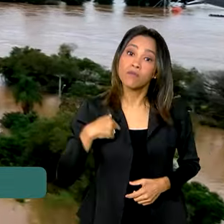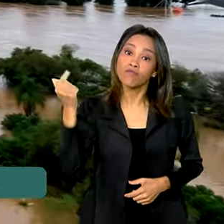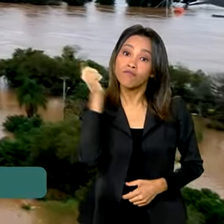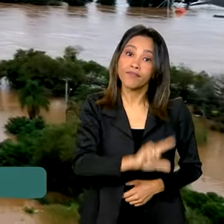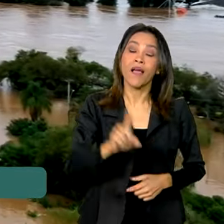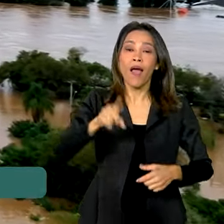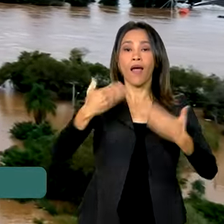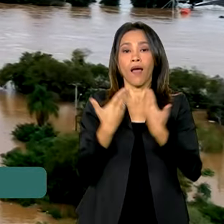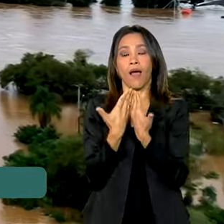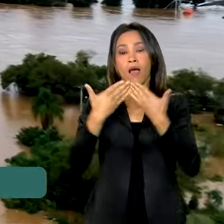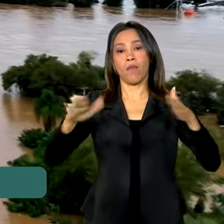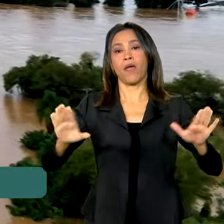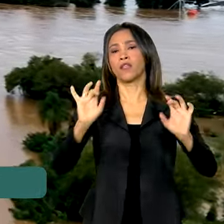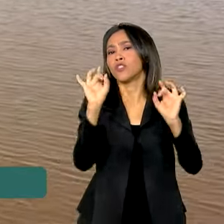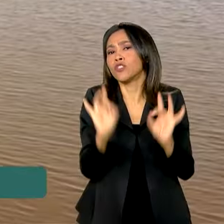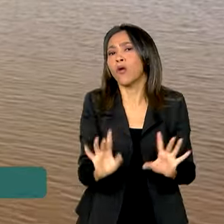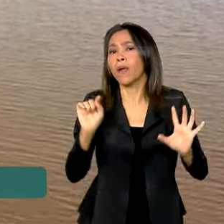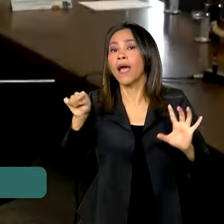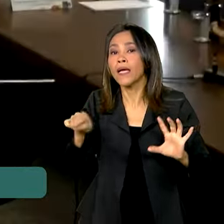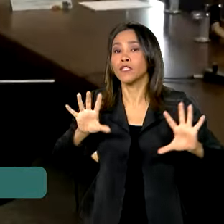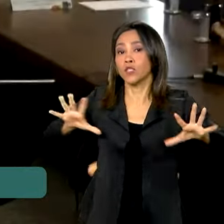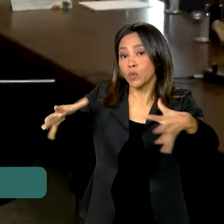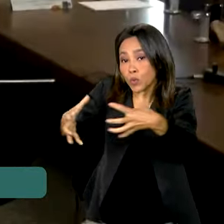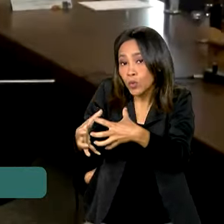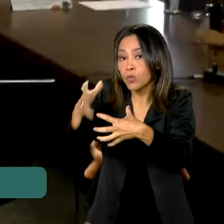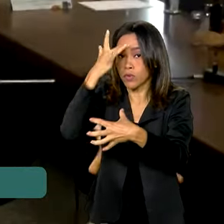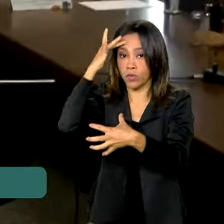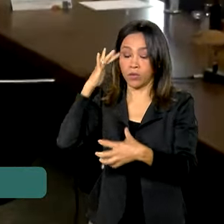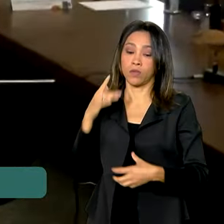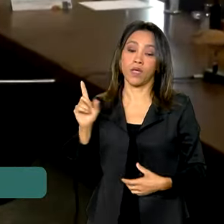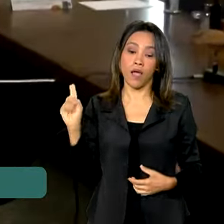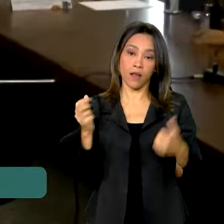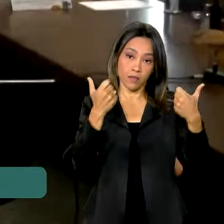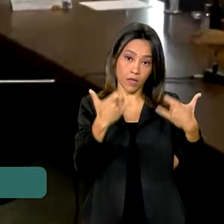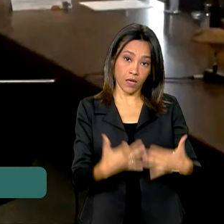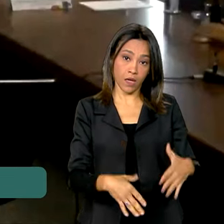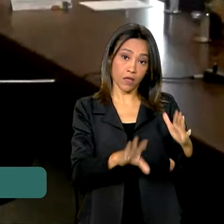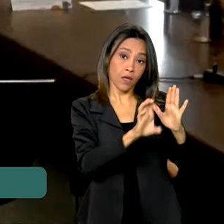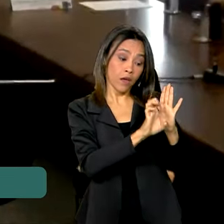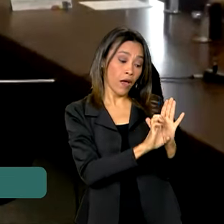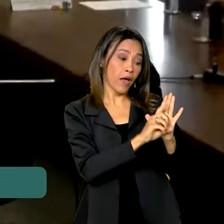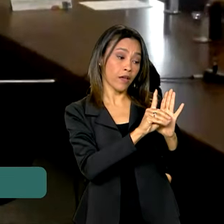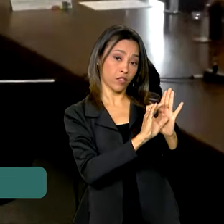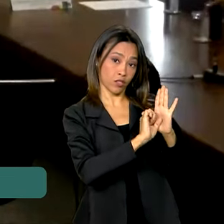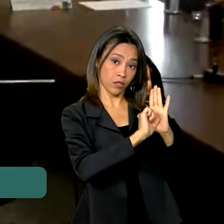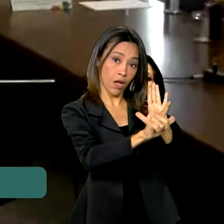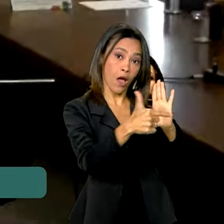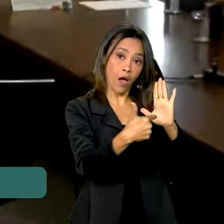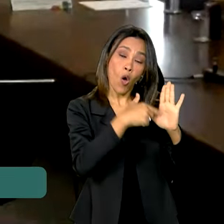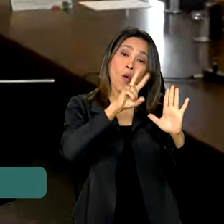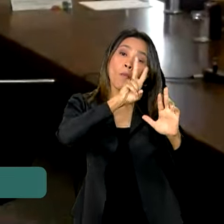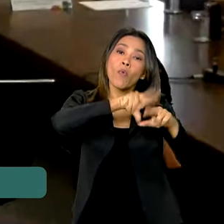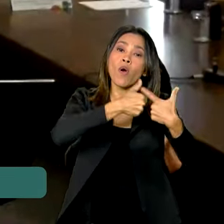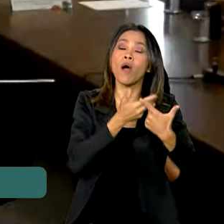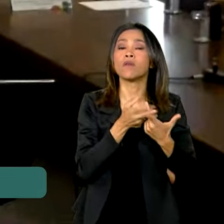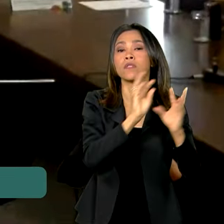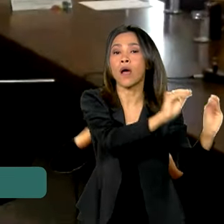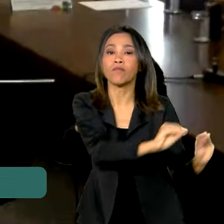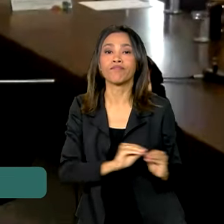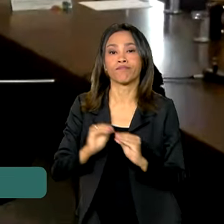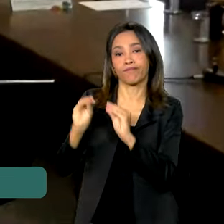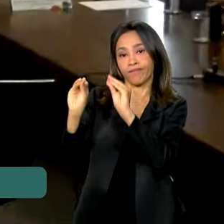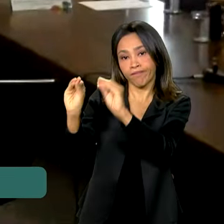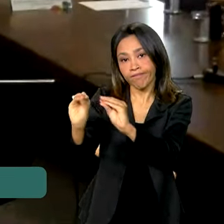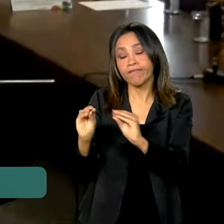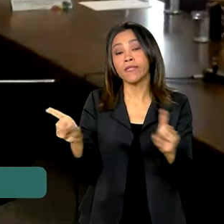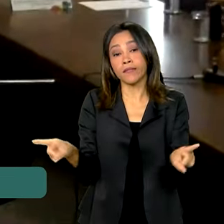exceção aberta apenas para esse grupo. Algumas alterações no edital são importantes para fazer frente a essa mudança de calendário, mas